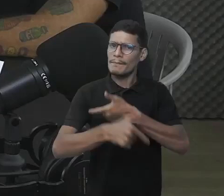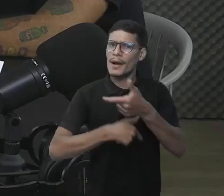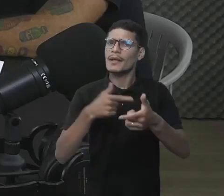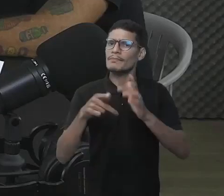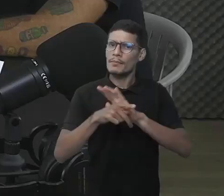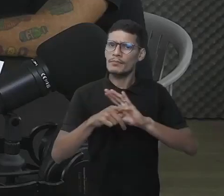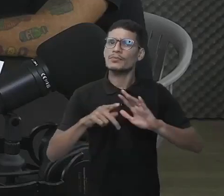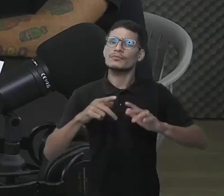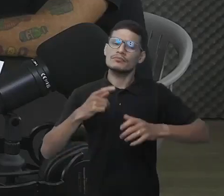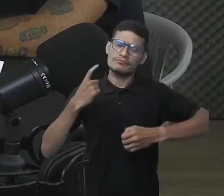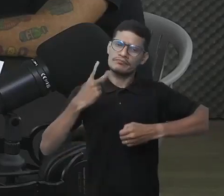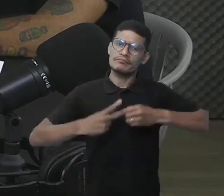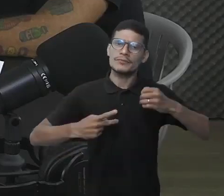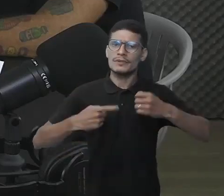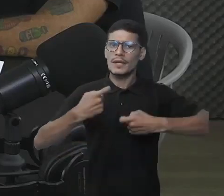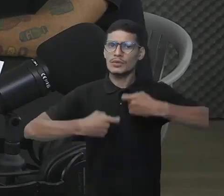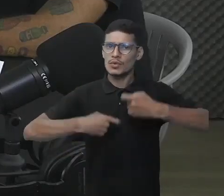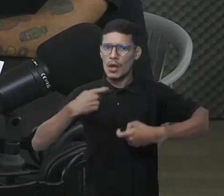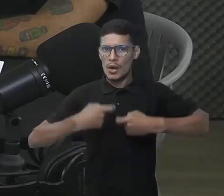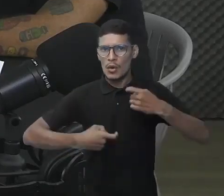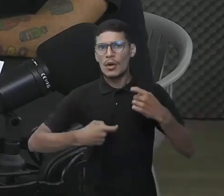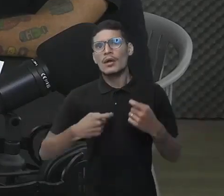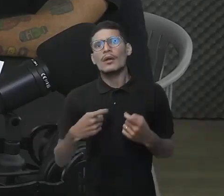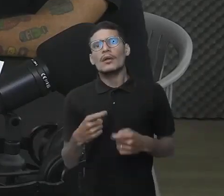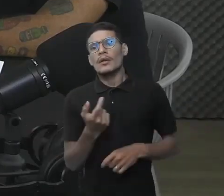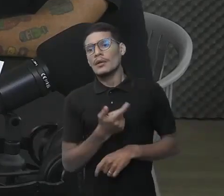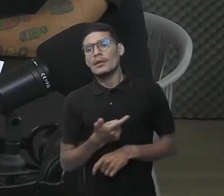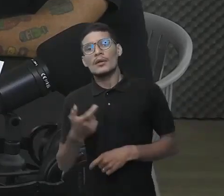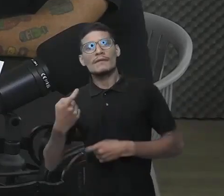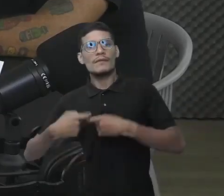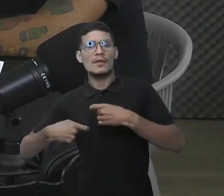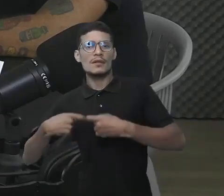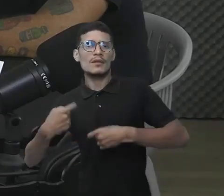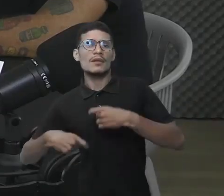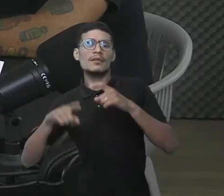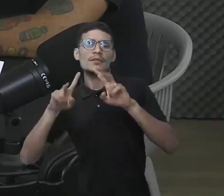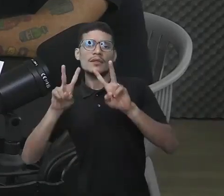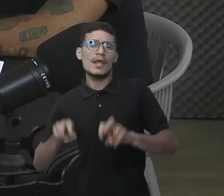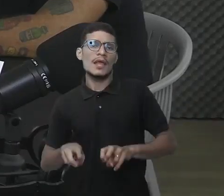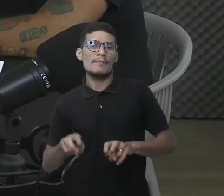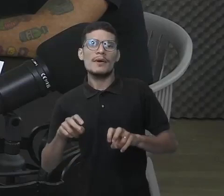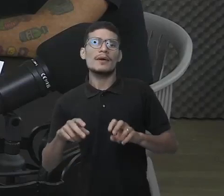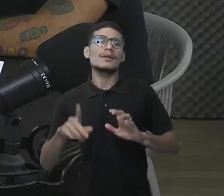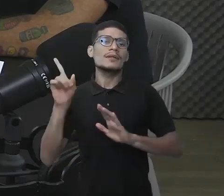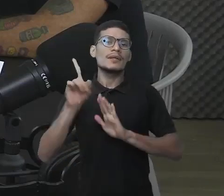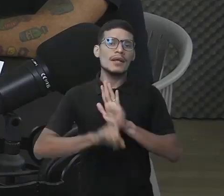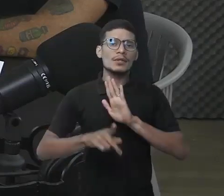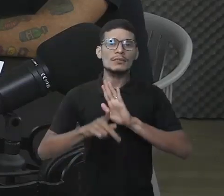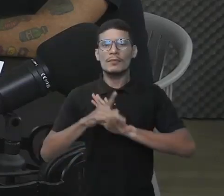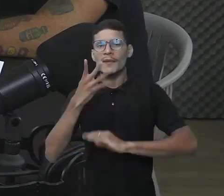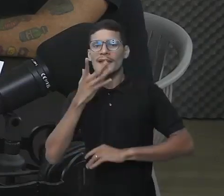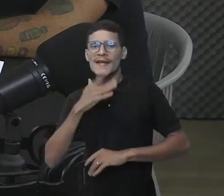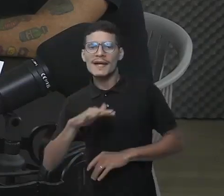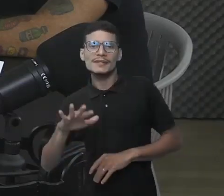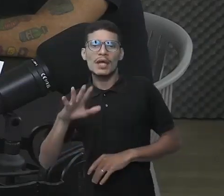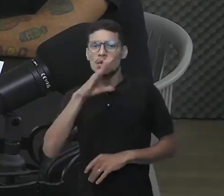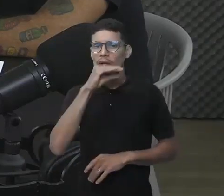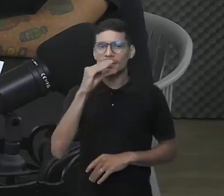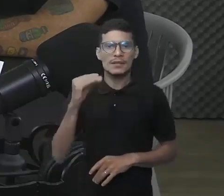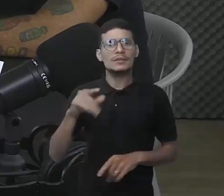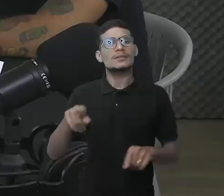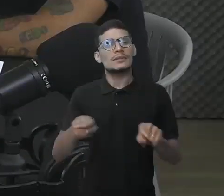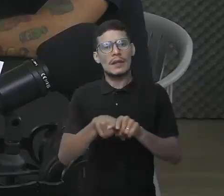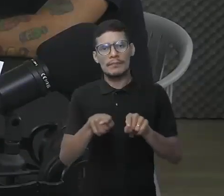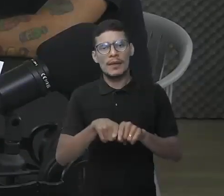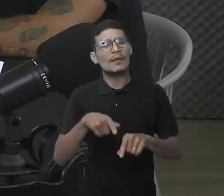um tema. A violência sexual é outro tema abordado, os direitos da criança e adolescente, o estatuto é trabalhado,